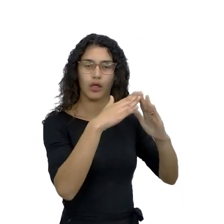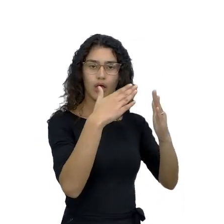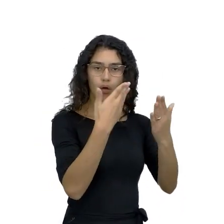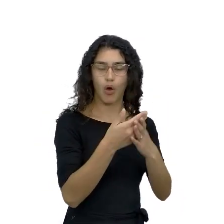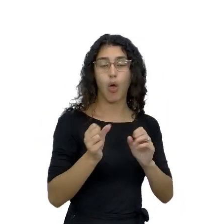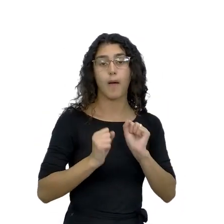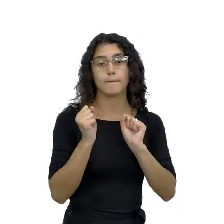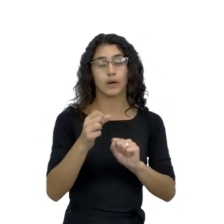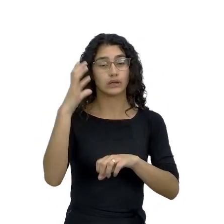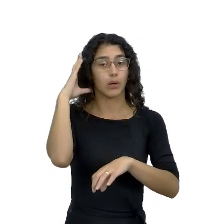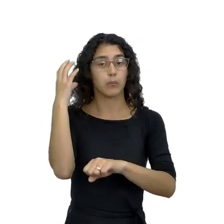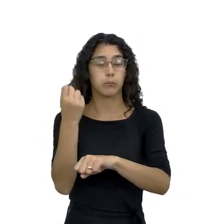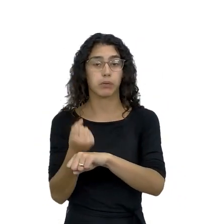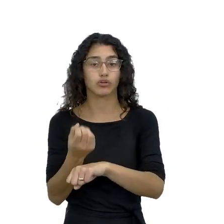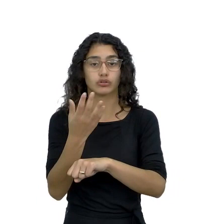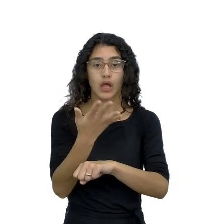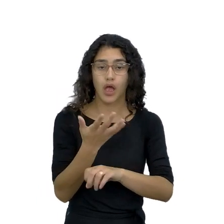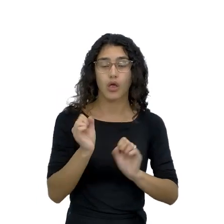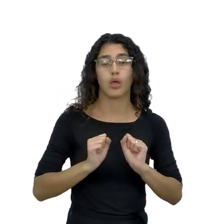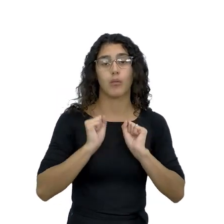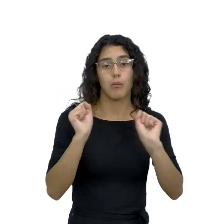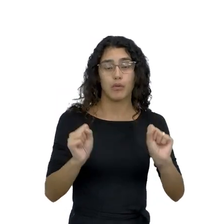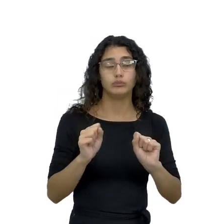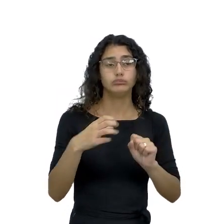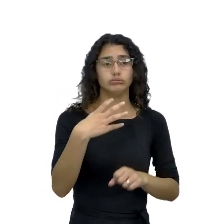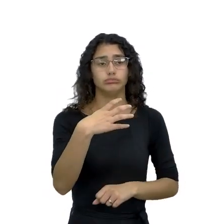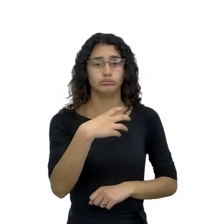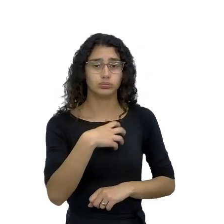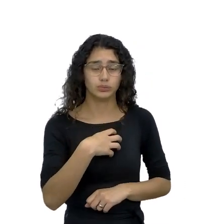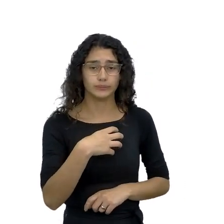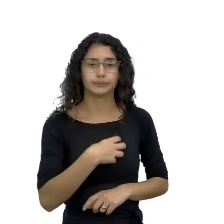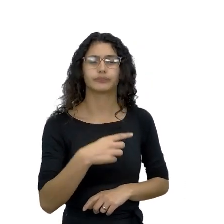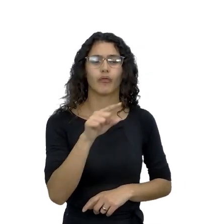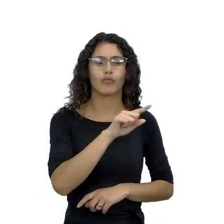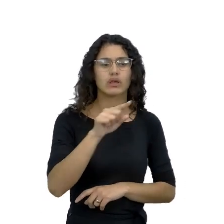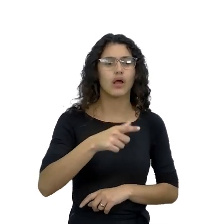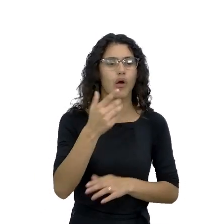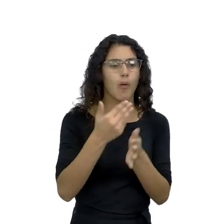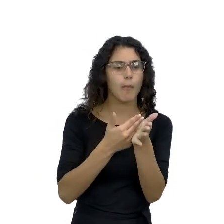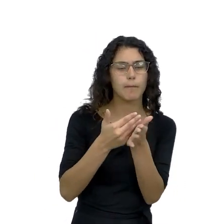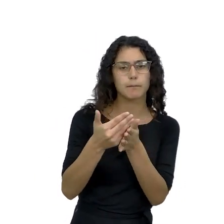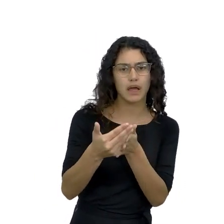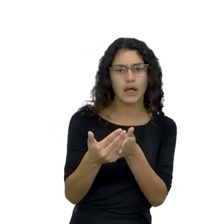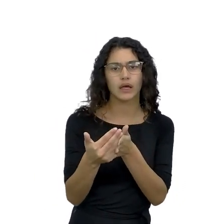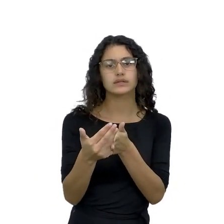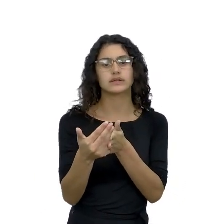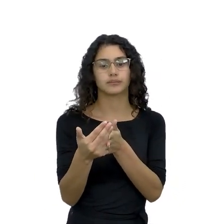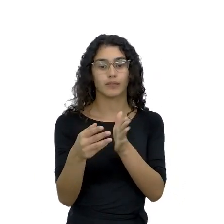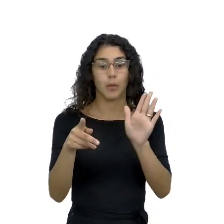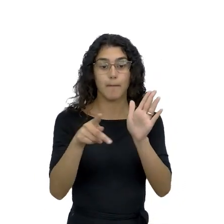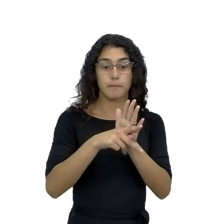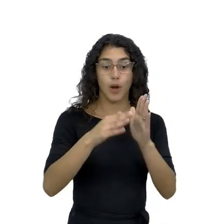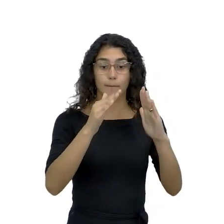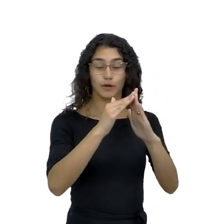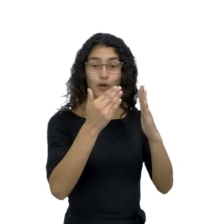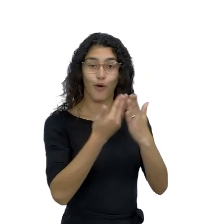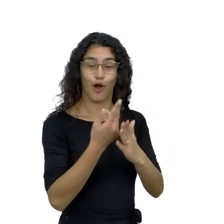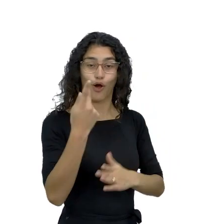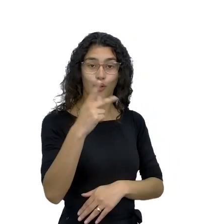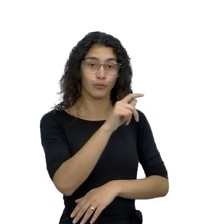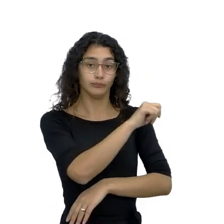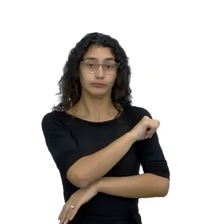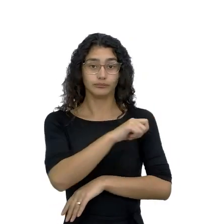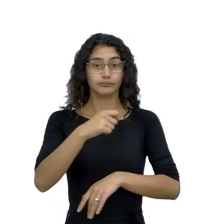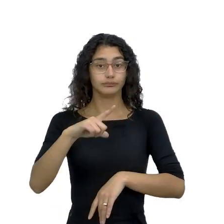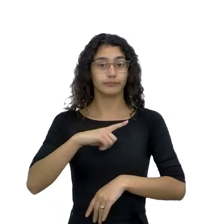pode ser um podcast, pode ser um movimento aí que você comece na sua própria escola e os alunos